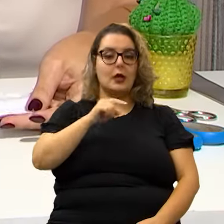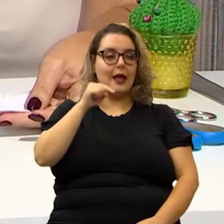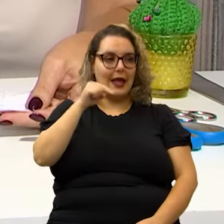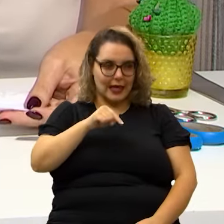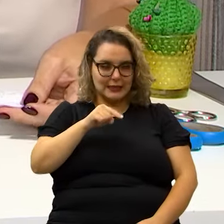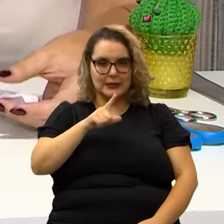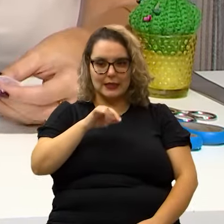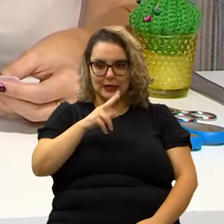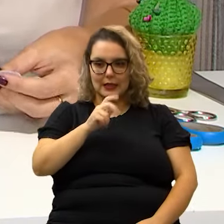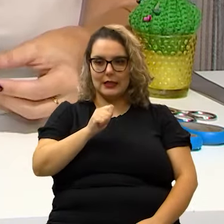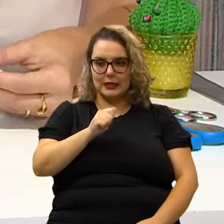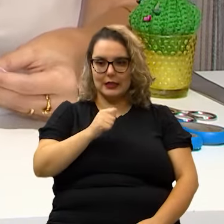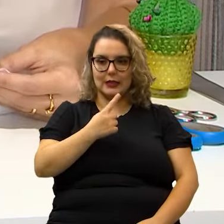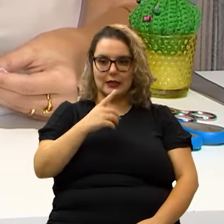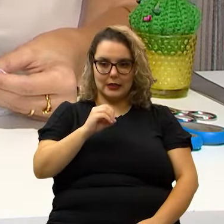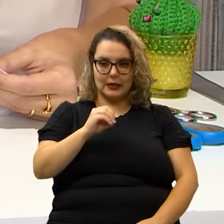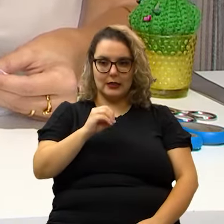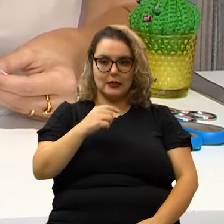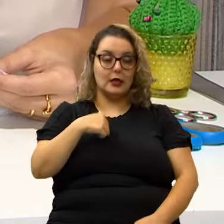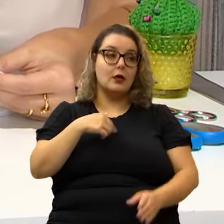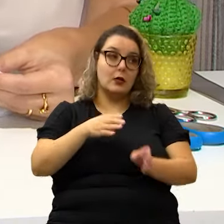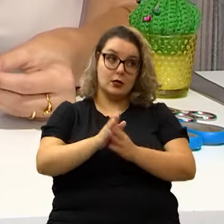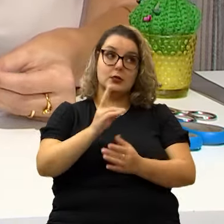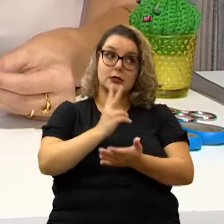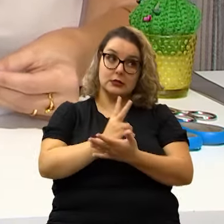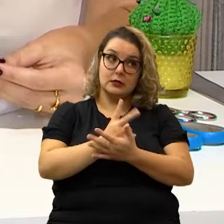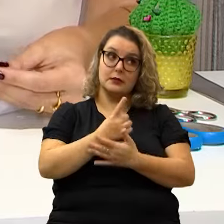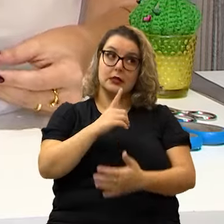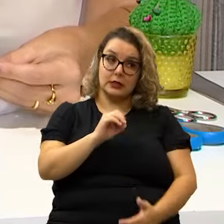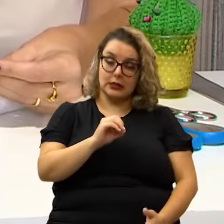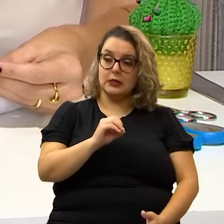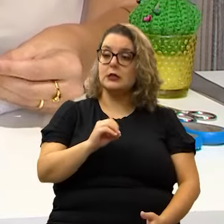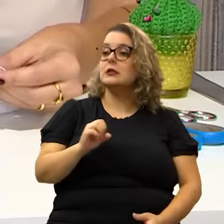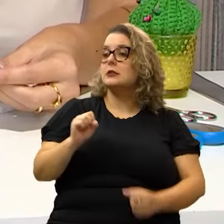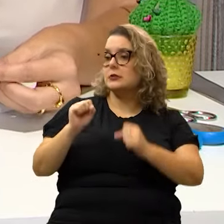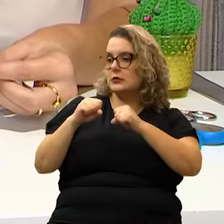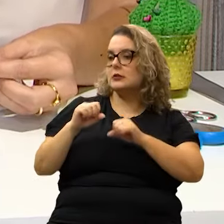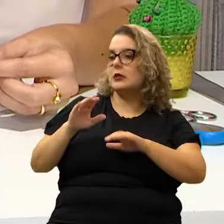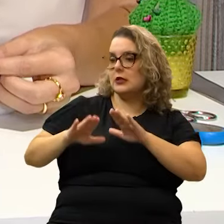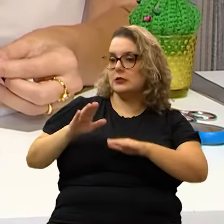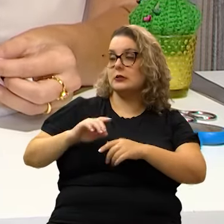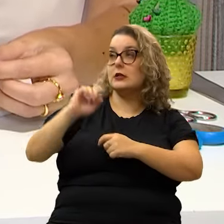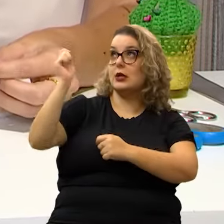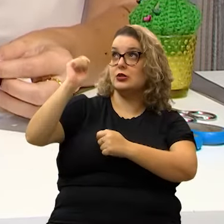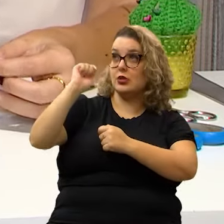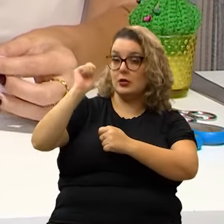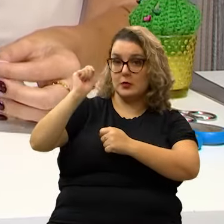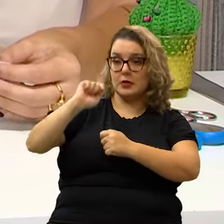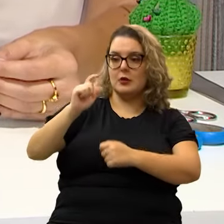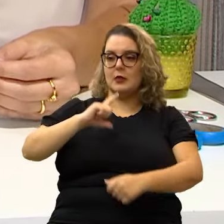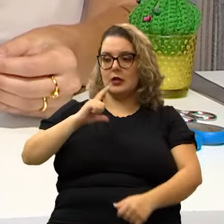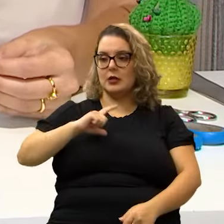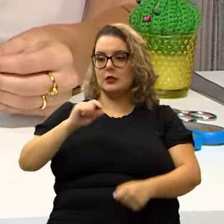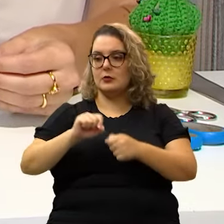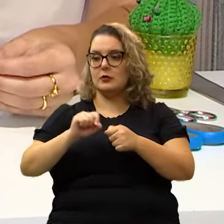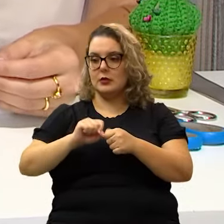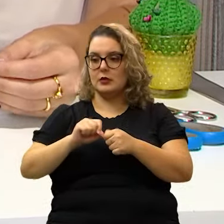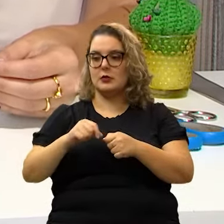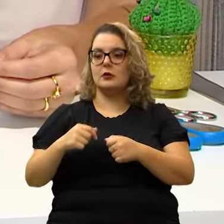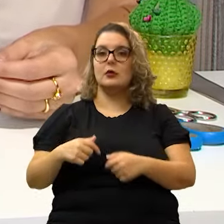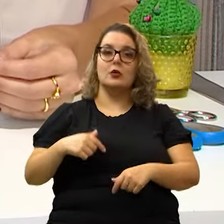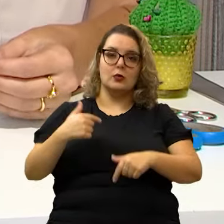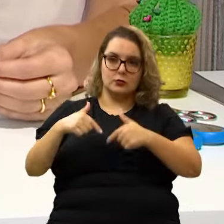linha 10. Eu recomendo sempre ser linha 10. Exatamente, a linha 10, até linha às vezes de pipa, né, que as pessoas têm em casa para